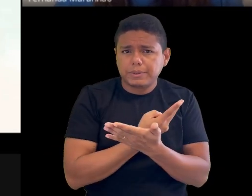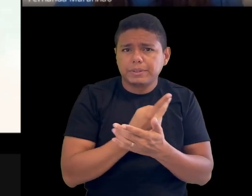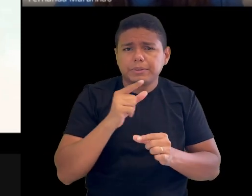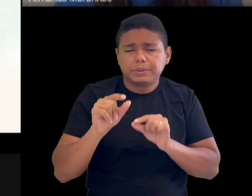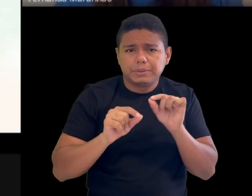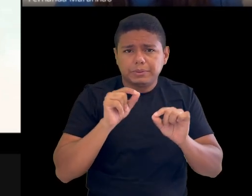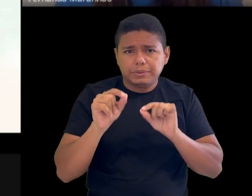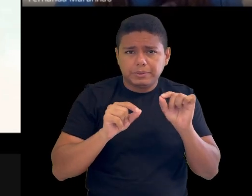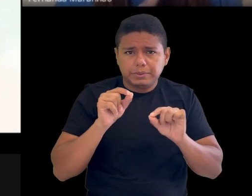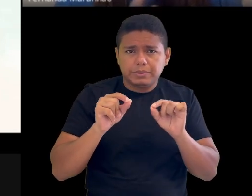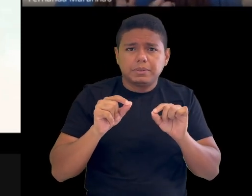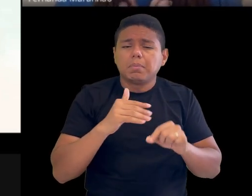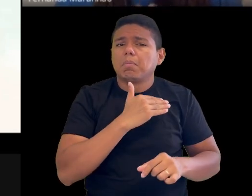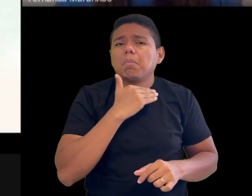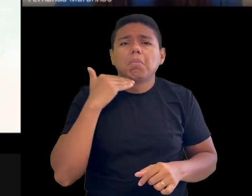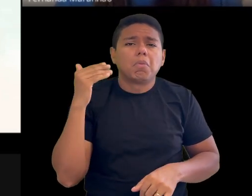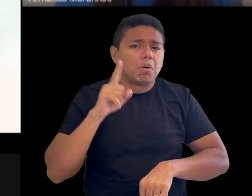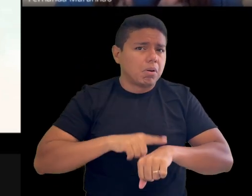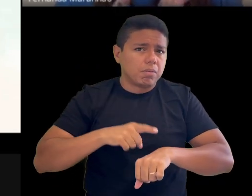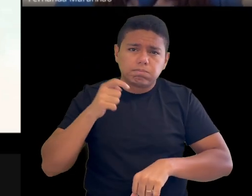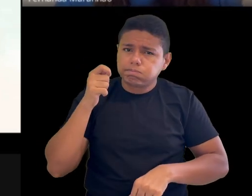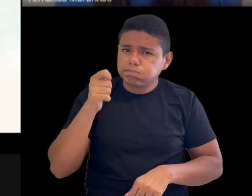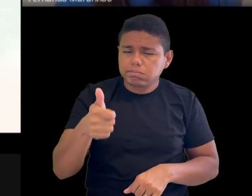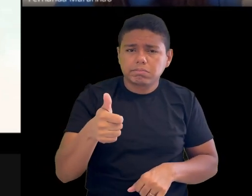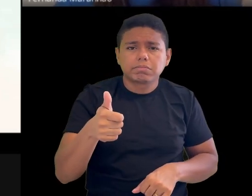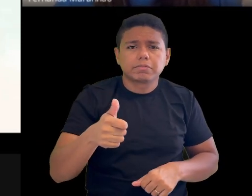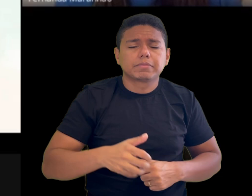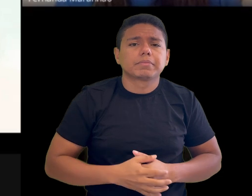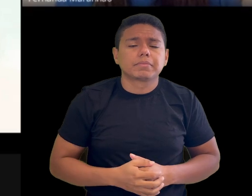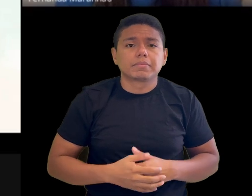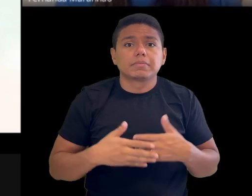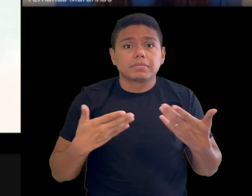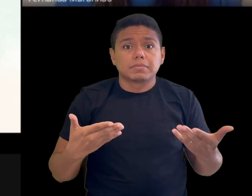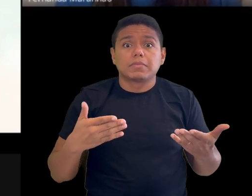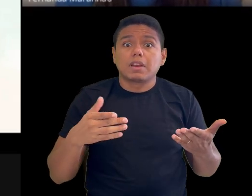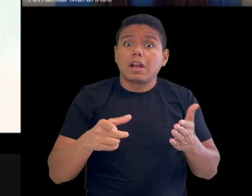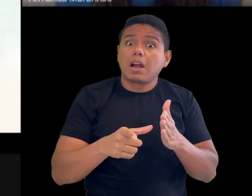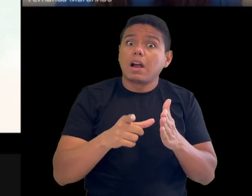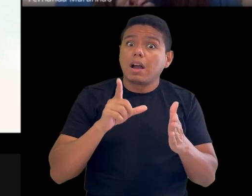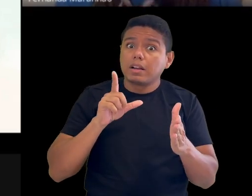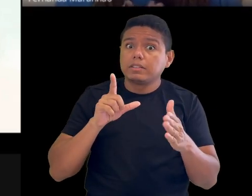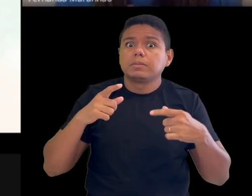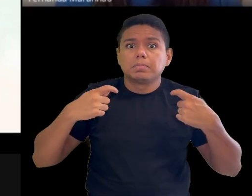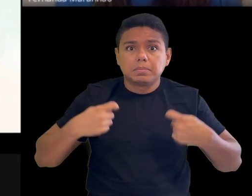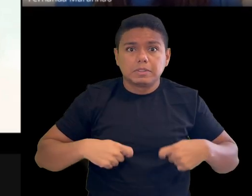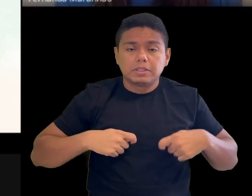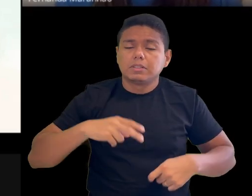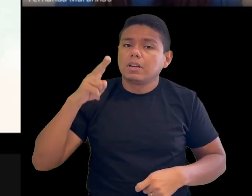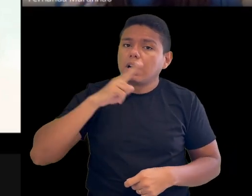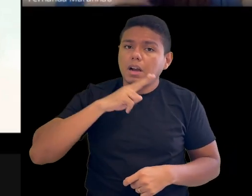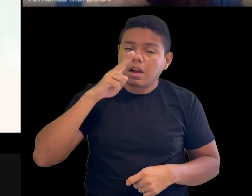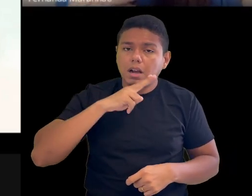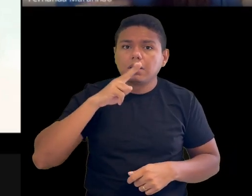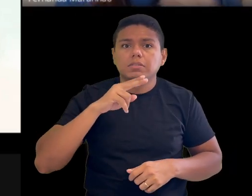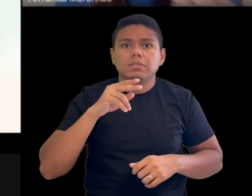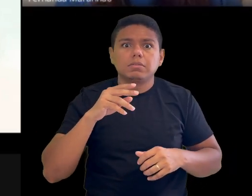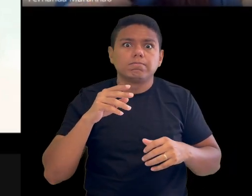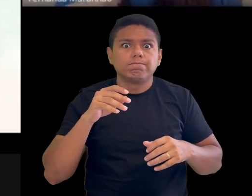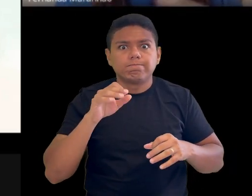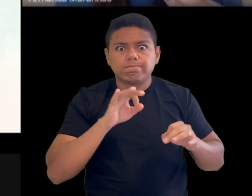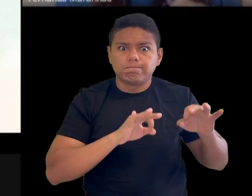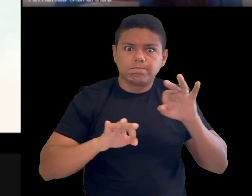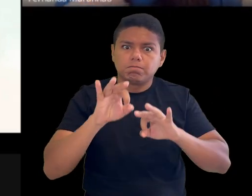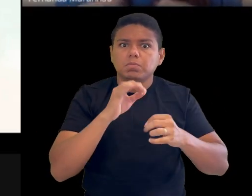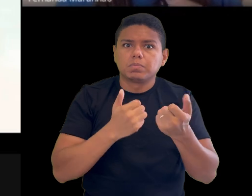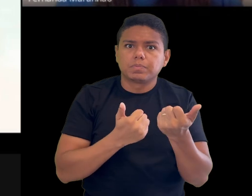feto intraútero, então antes que isso ocorra, é preciso tomar as medidas cabíveis. Esse sangue, além de estar ali descolando